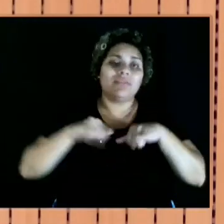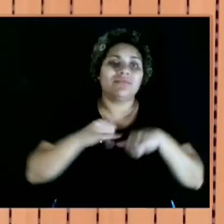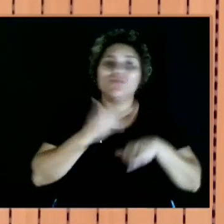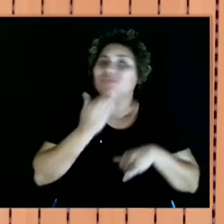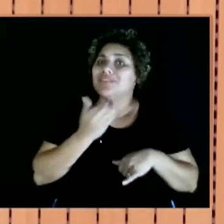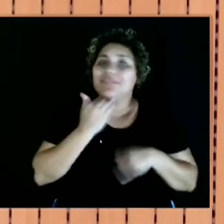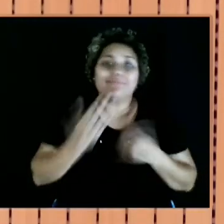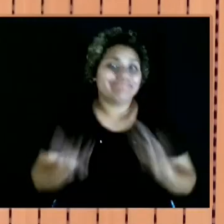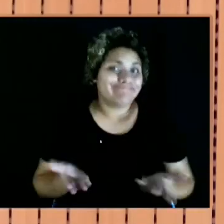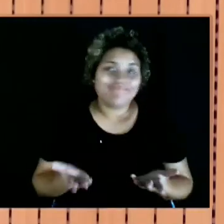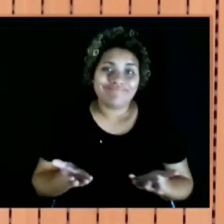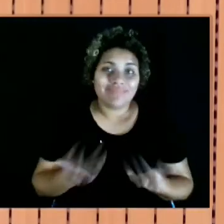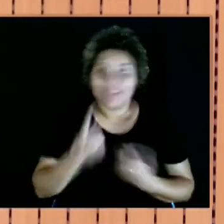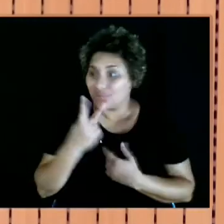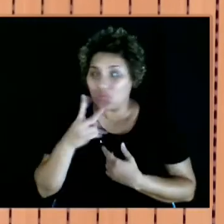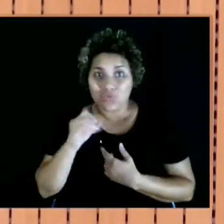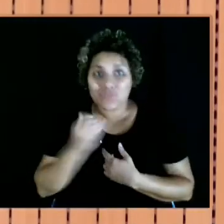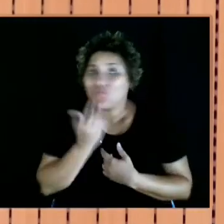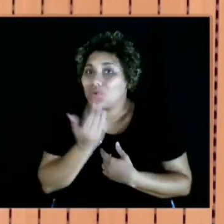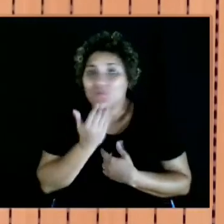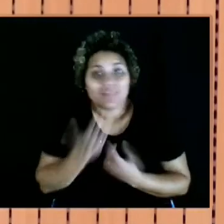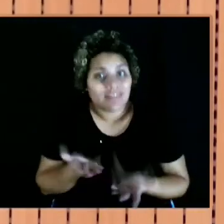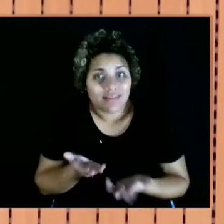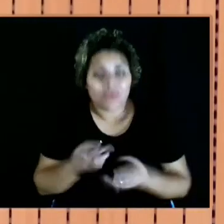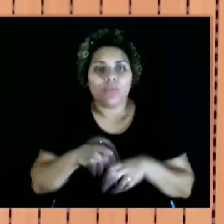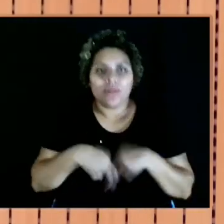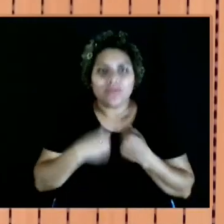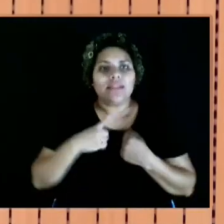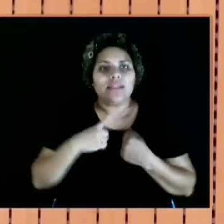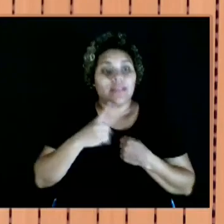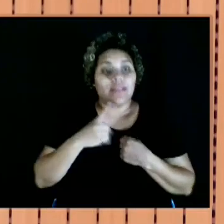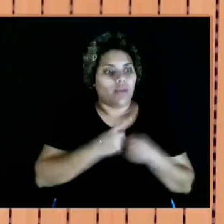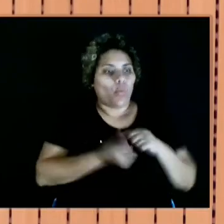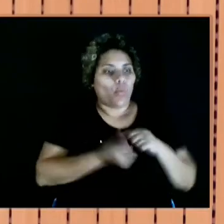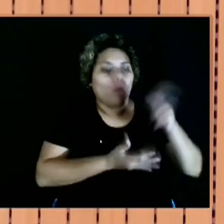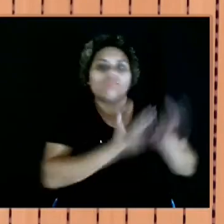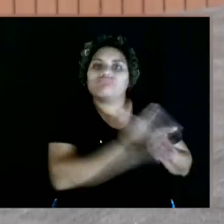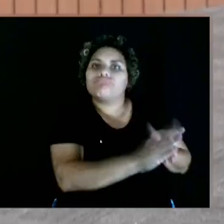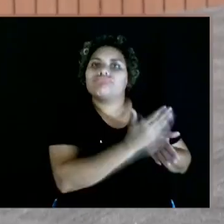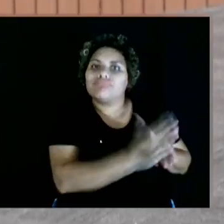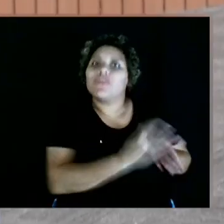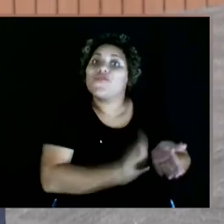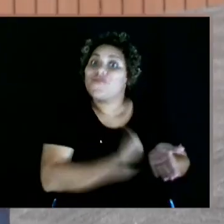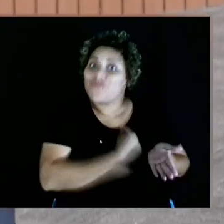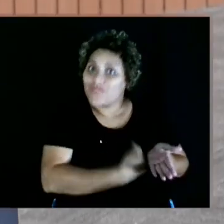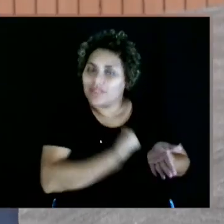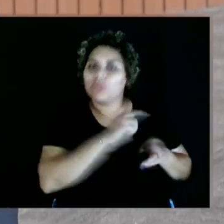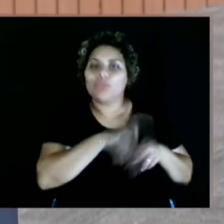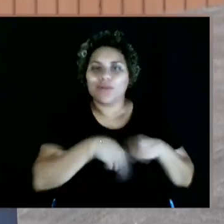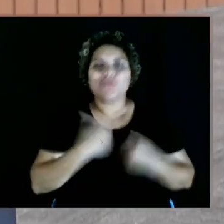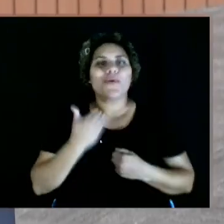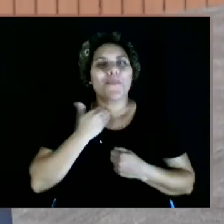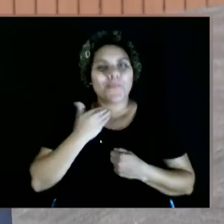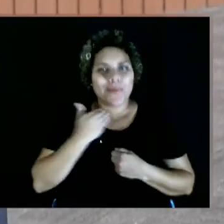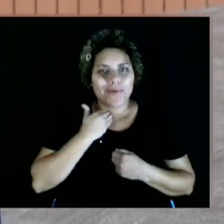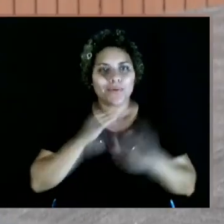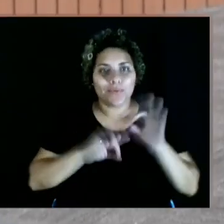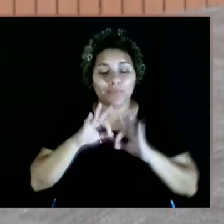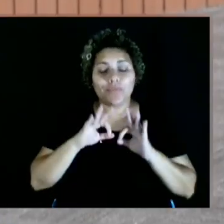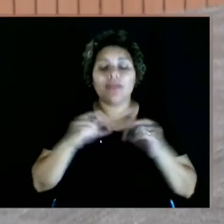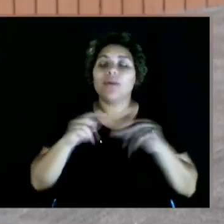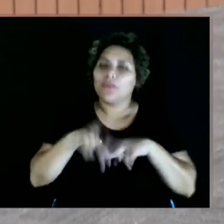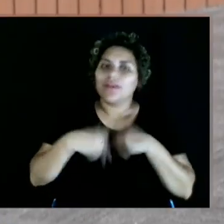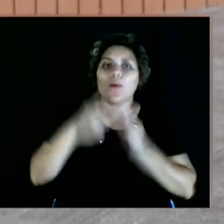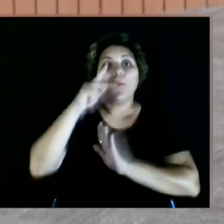nem 120 nem nenhuma. Precisa ter disponibilidade. Por isso que nós criamos o banco de fraldas. O projeto ele vai ajudar